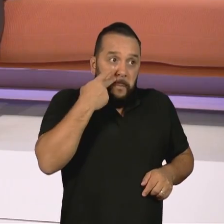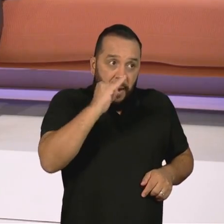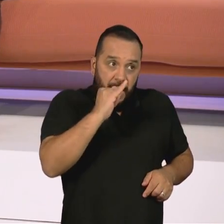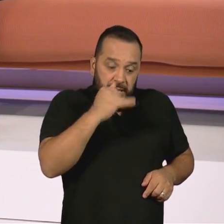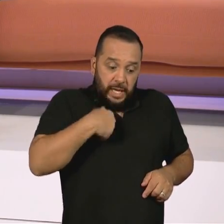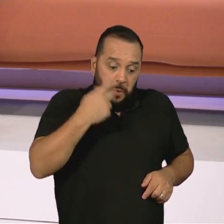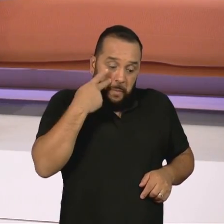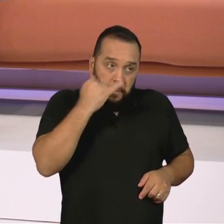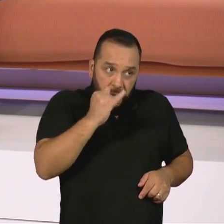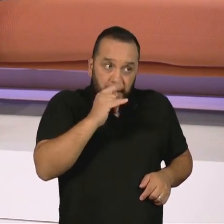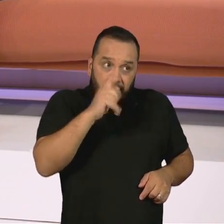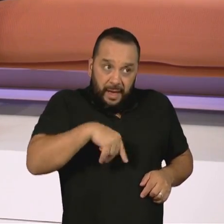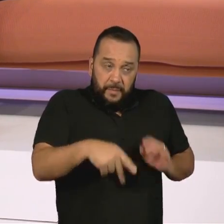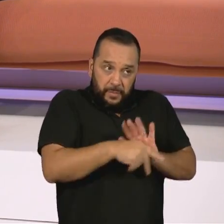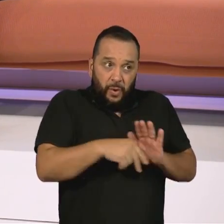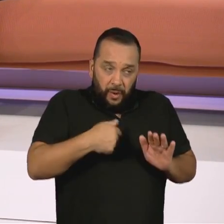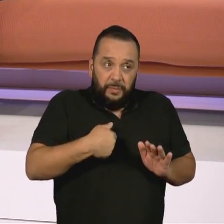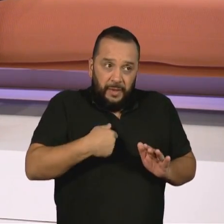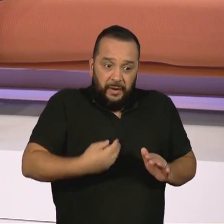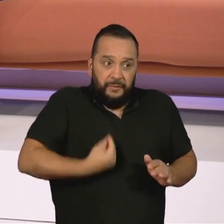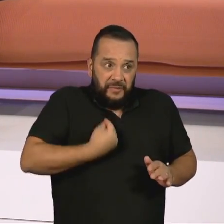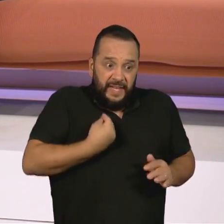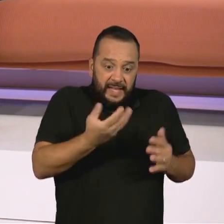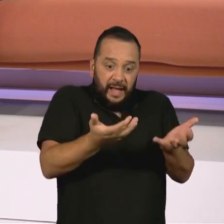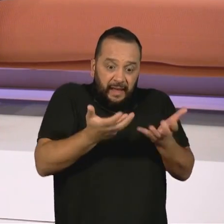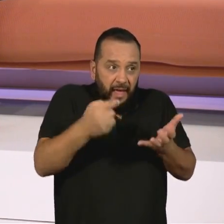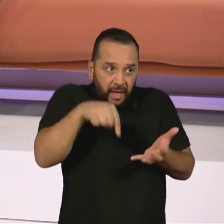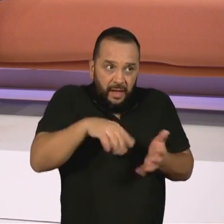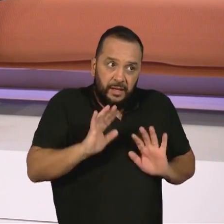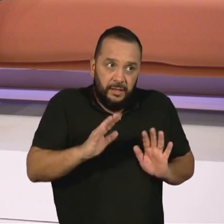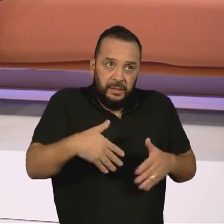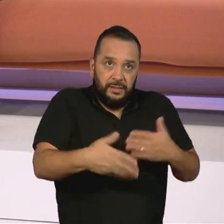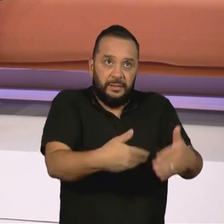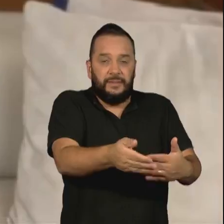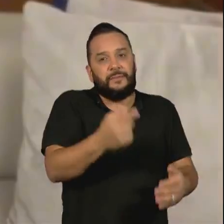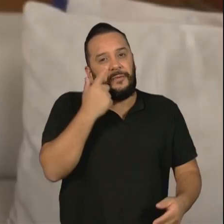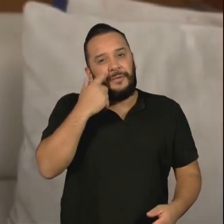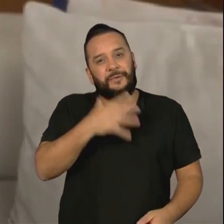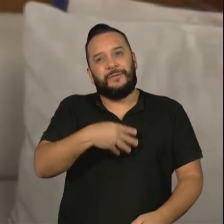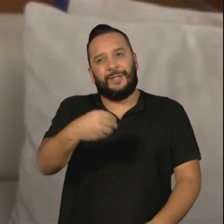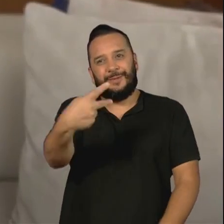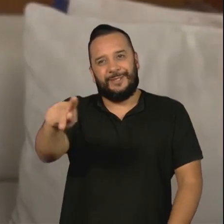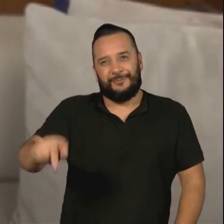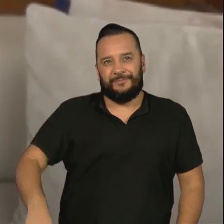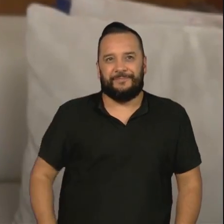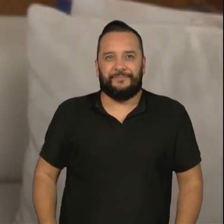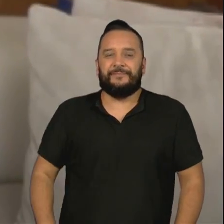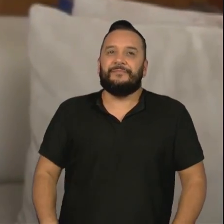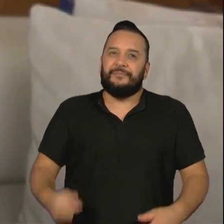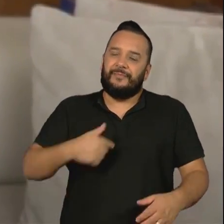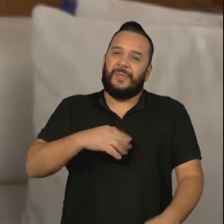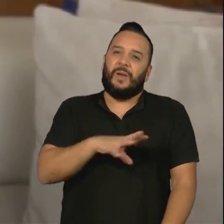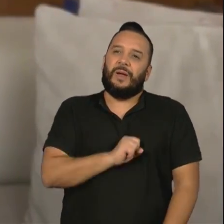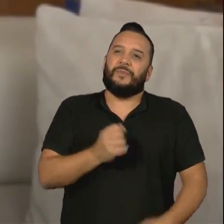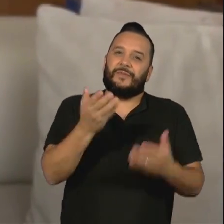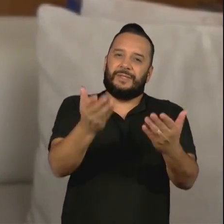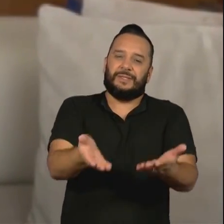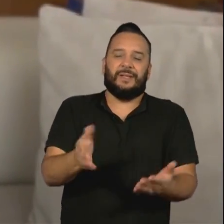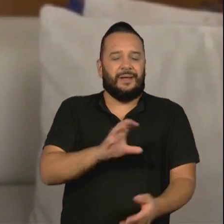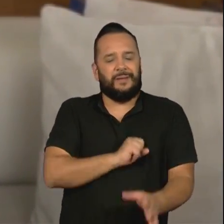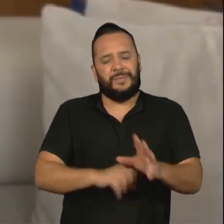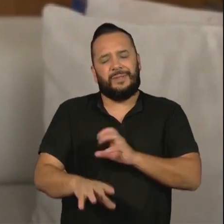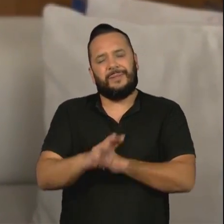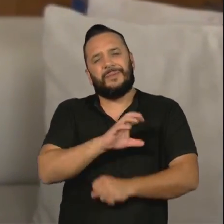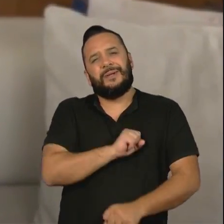ver os filhos. Agora os filhos do Cássio Neves. Pai, passando aqui para dizer que eu te amo muito, muito, muito,